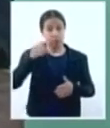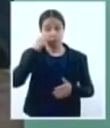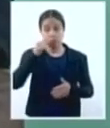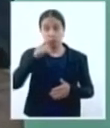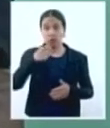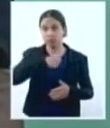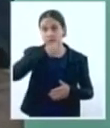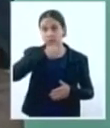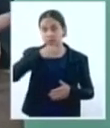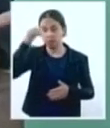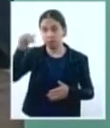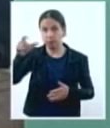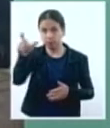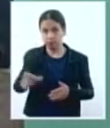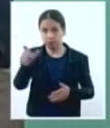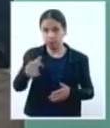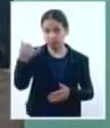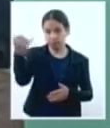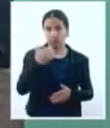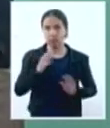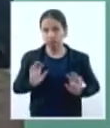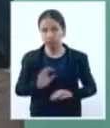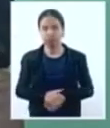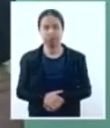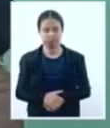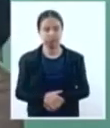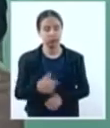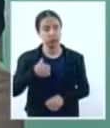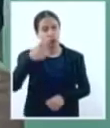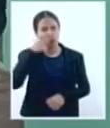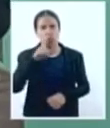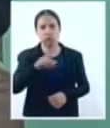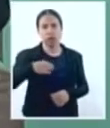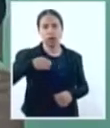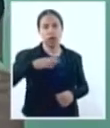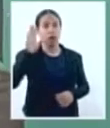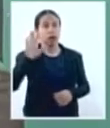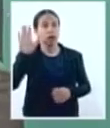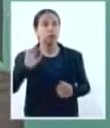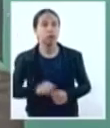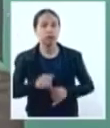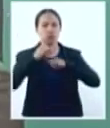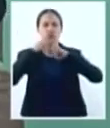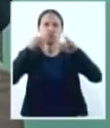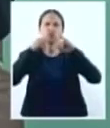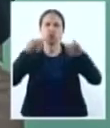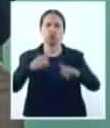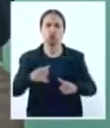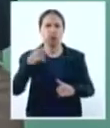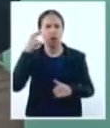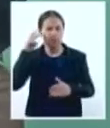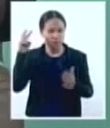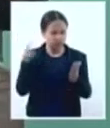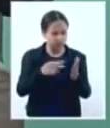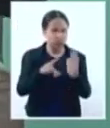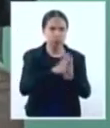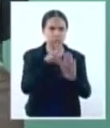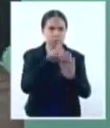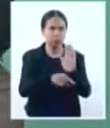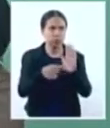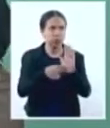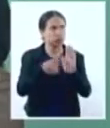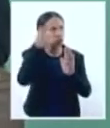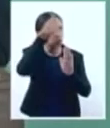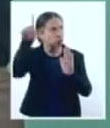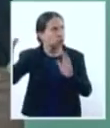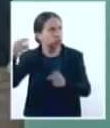só. E aí a gente conseguiu formalizar, né, até pegando como referência projetos que já tinham sido aprovados em outros municípios, por uma questão